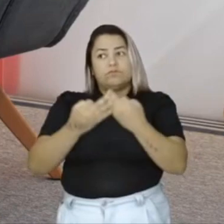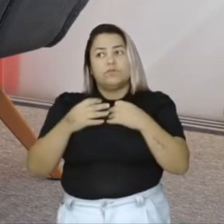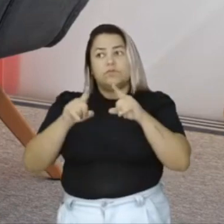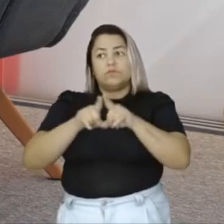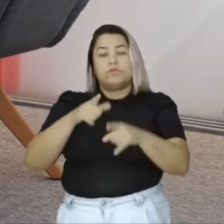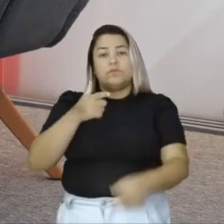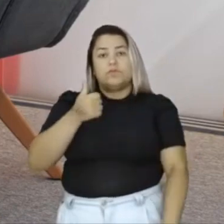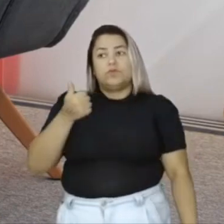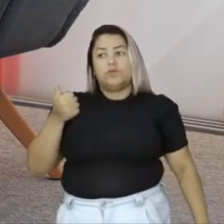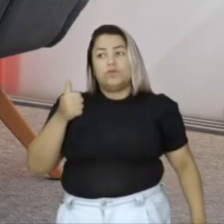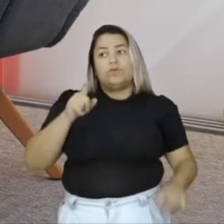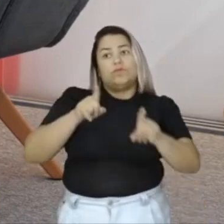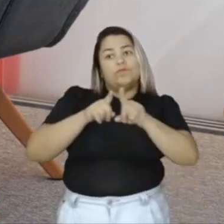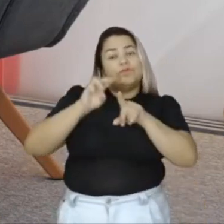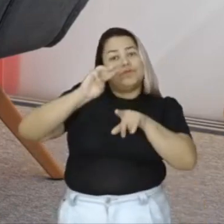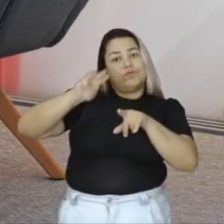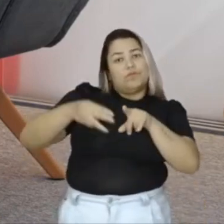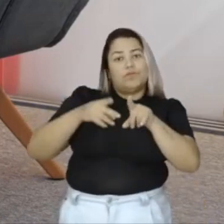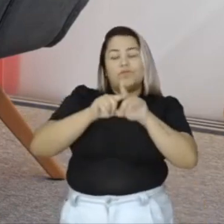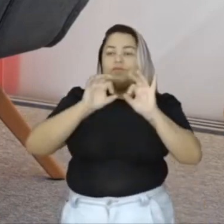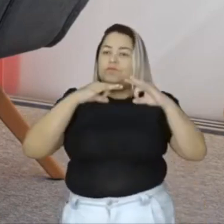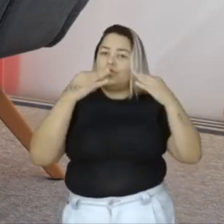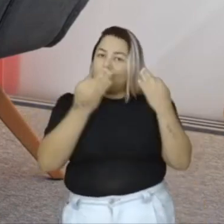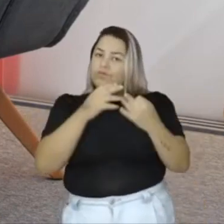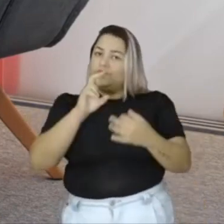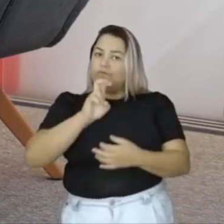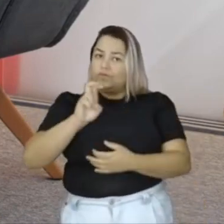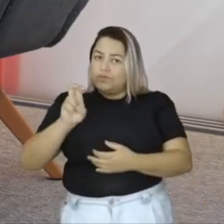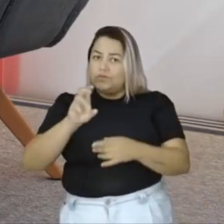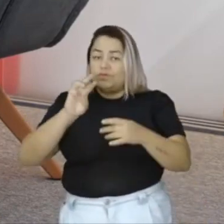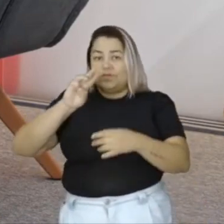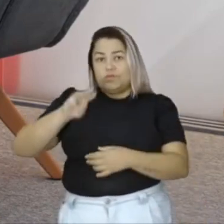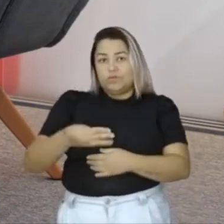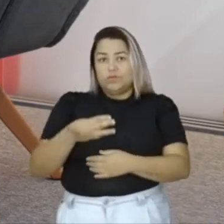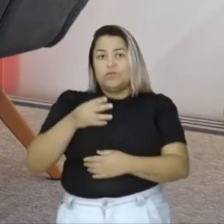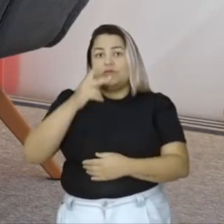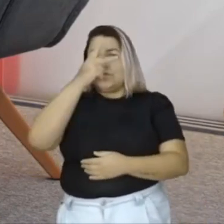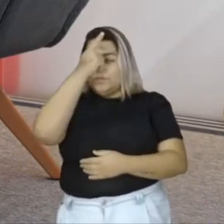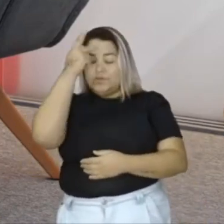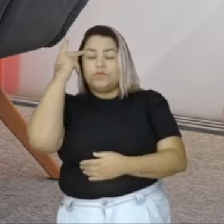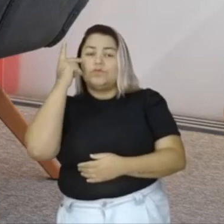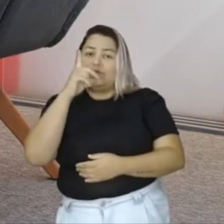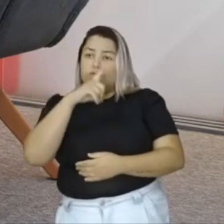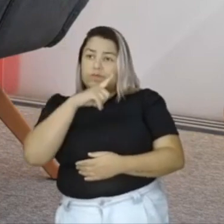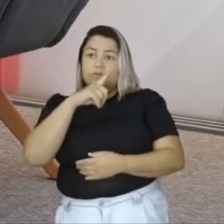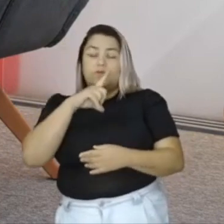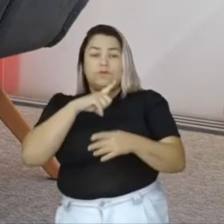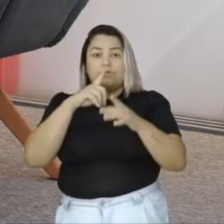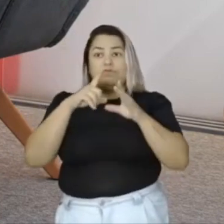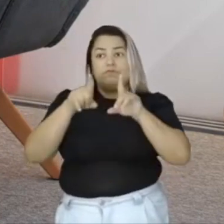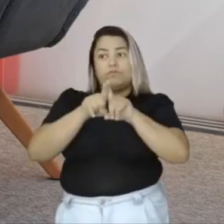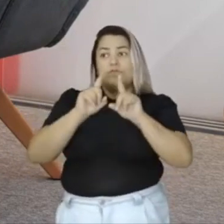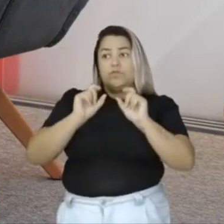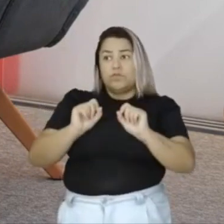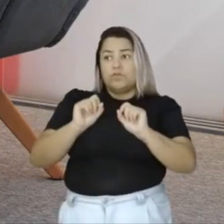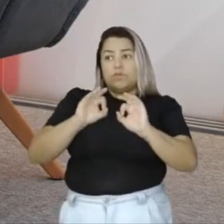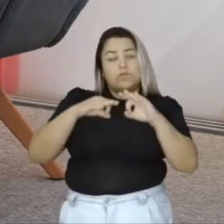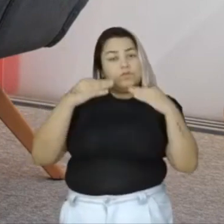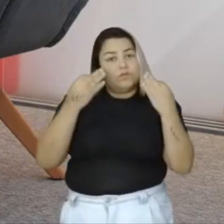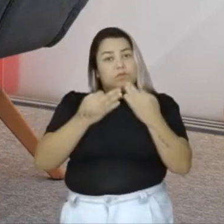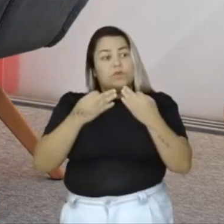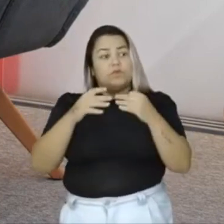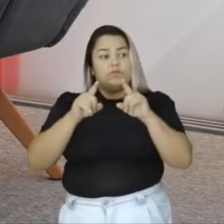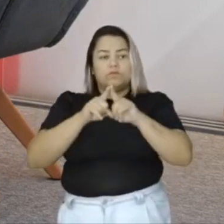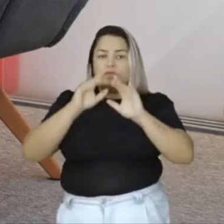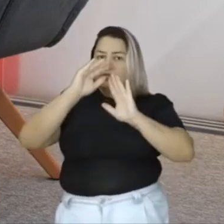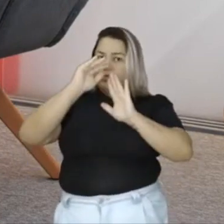21 milhões de famílias e 55 milhões de pessoas beneficiárias do programa Bolsa Família. É um programa